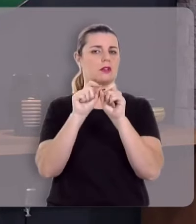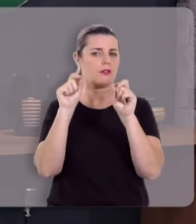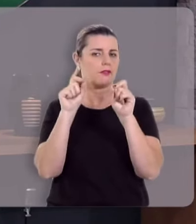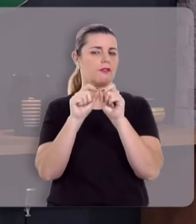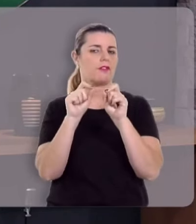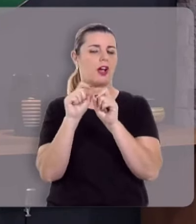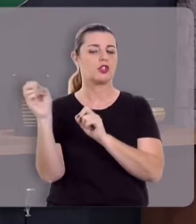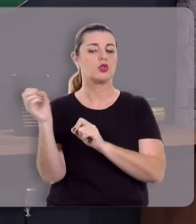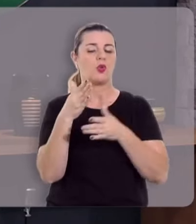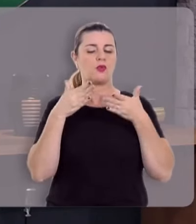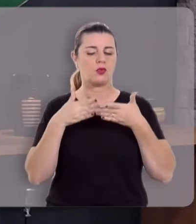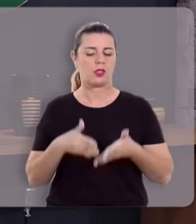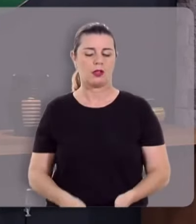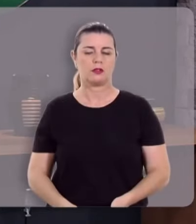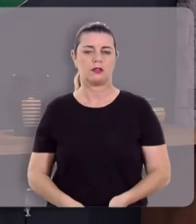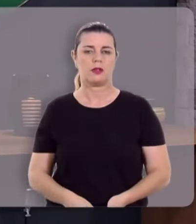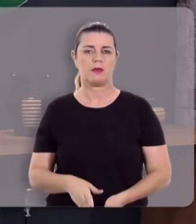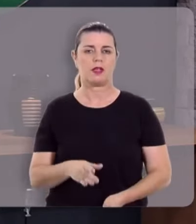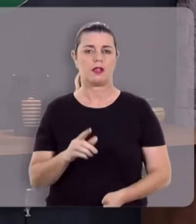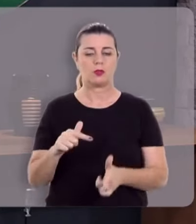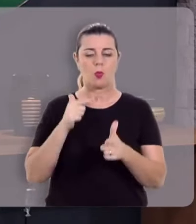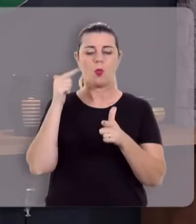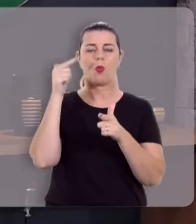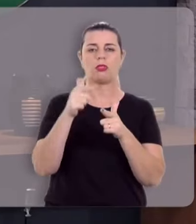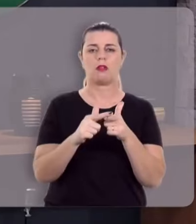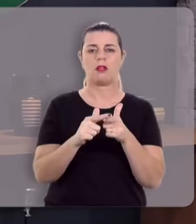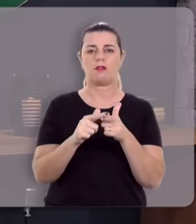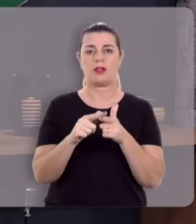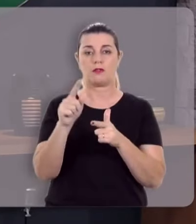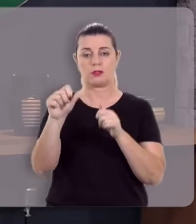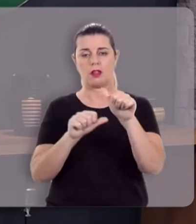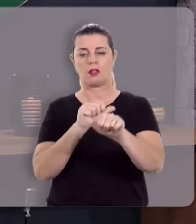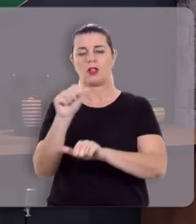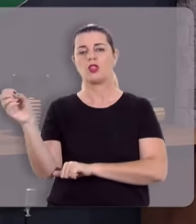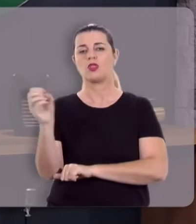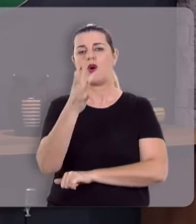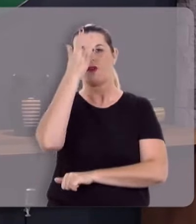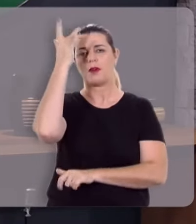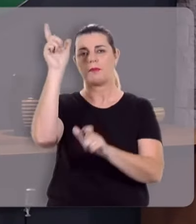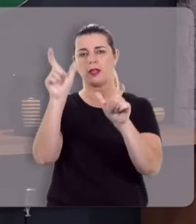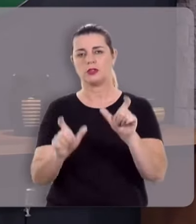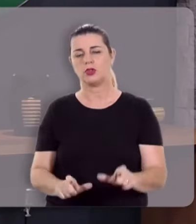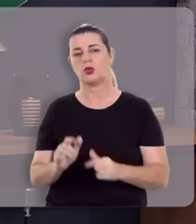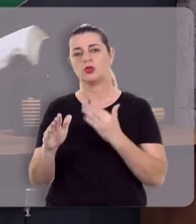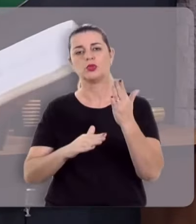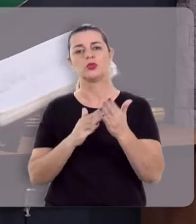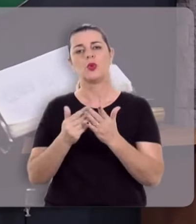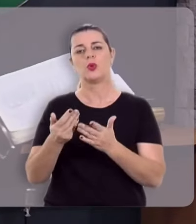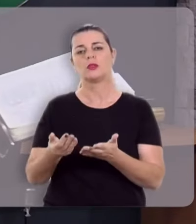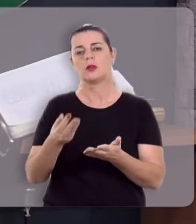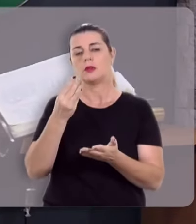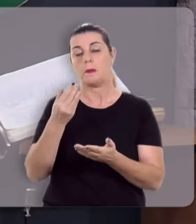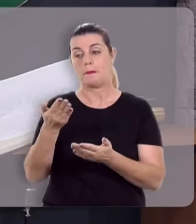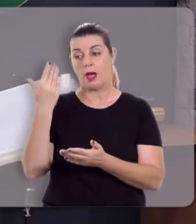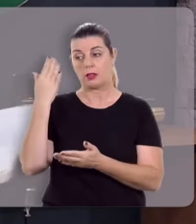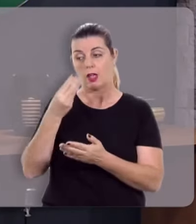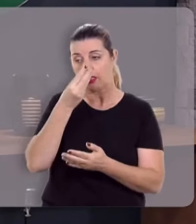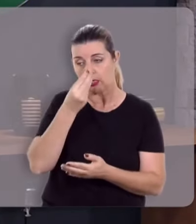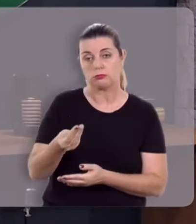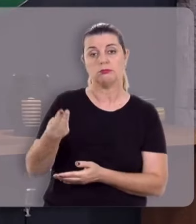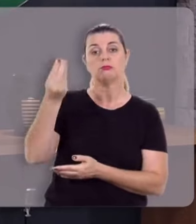esse novo nascimento e você nasce de novo, você se torna uma nova criatura, tudo para trás fica,